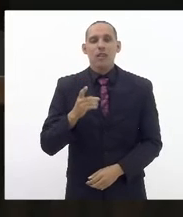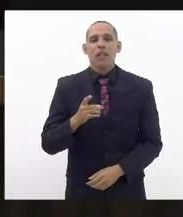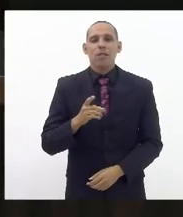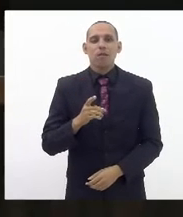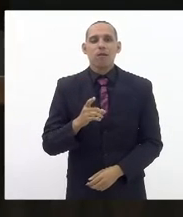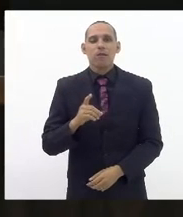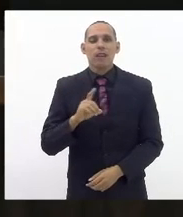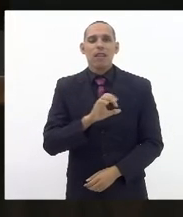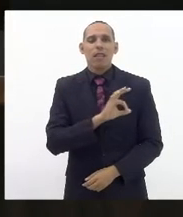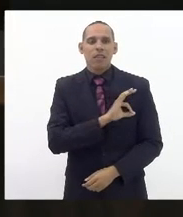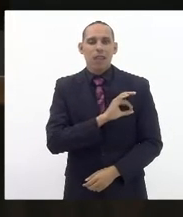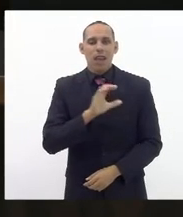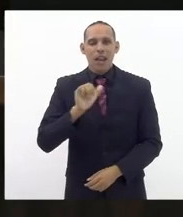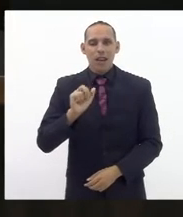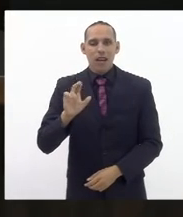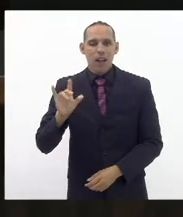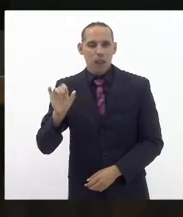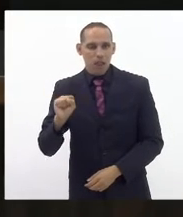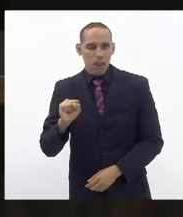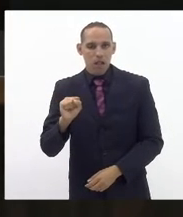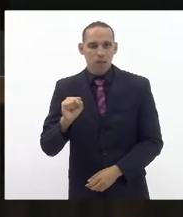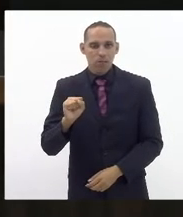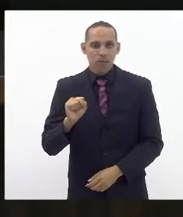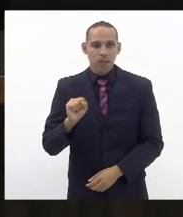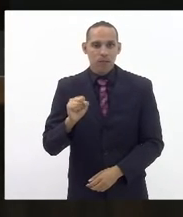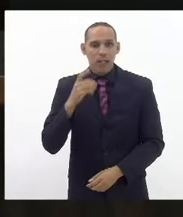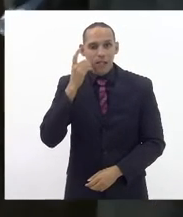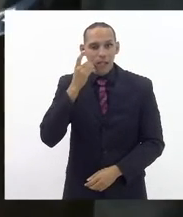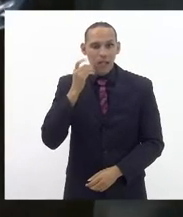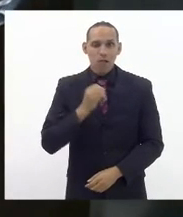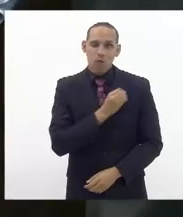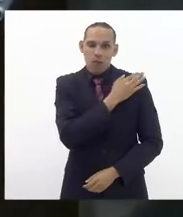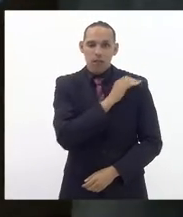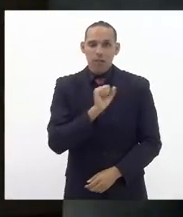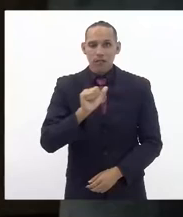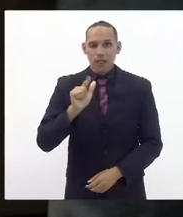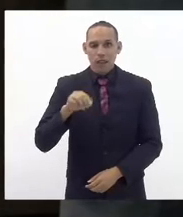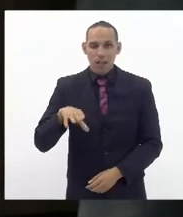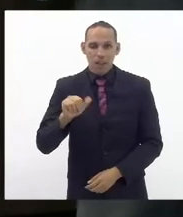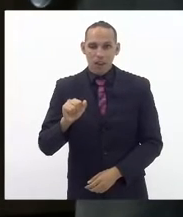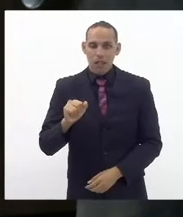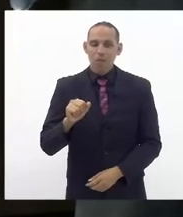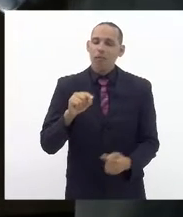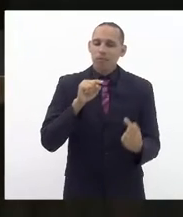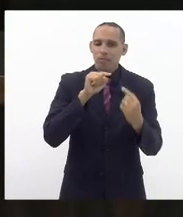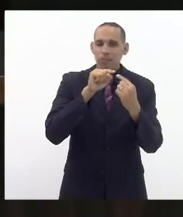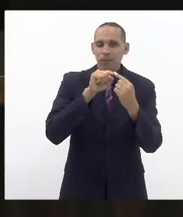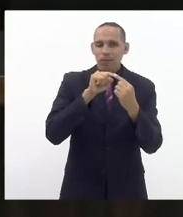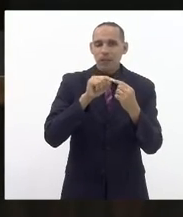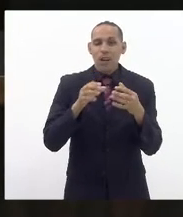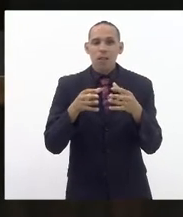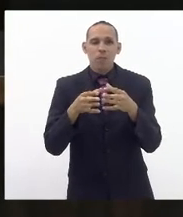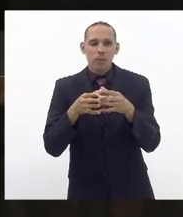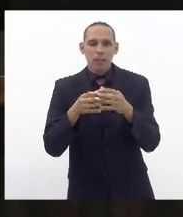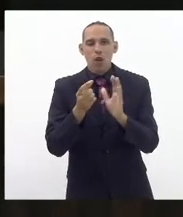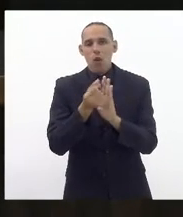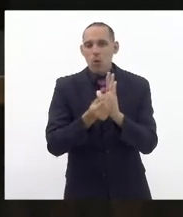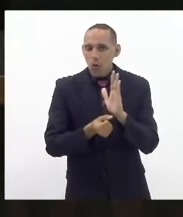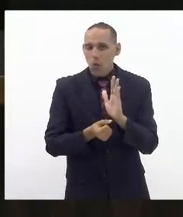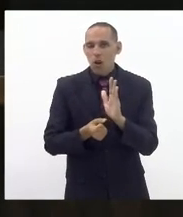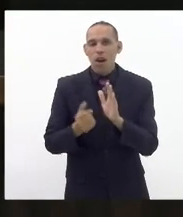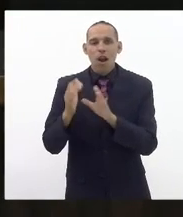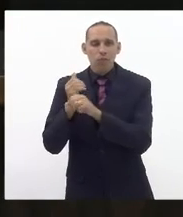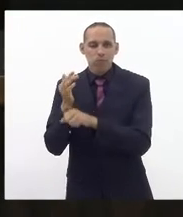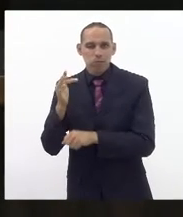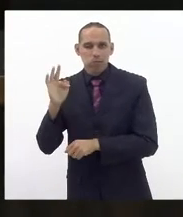Augusto. Deputado Coronel Salema. Parecer favorável, presidente. Pela Comissão de Orçamentos, Finanças,